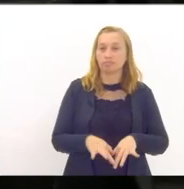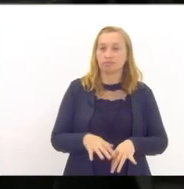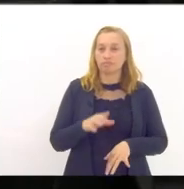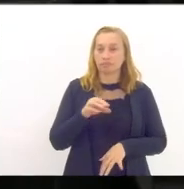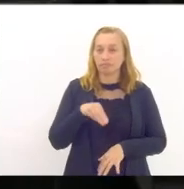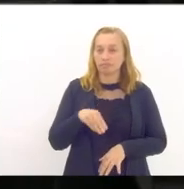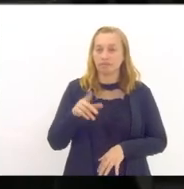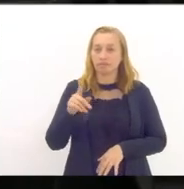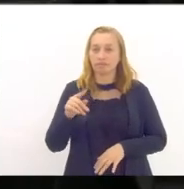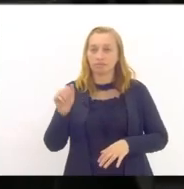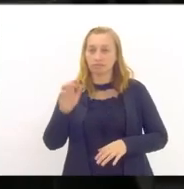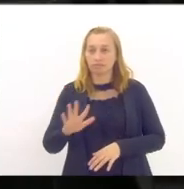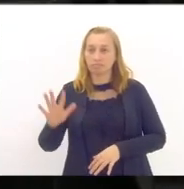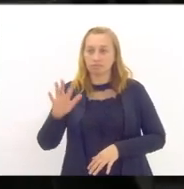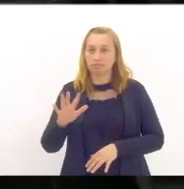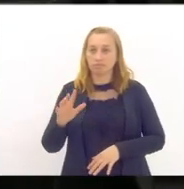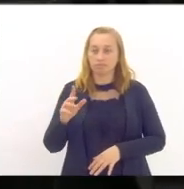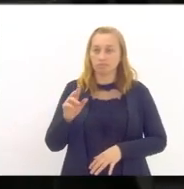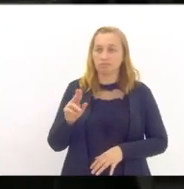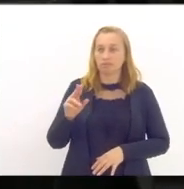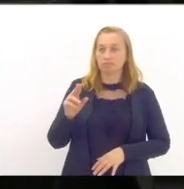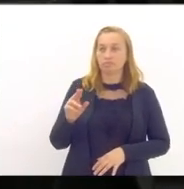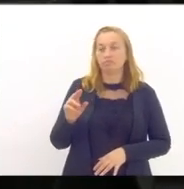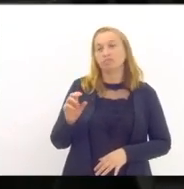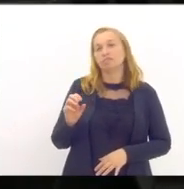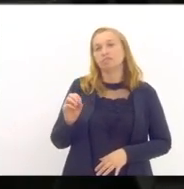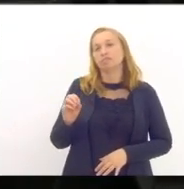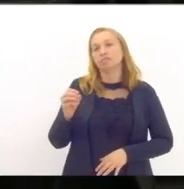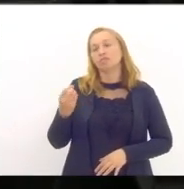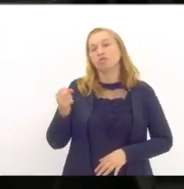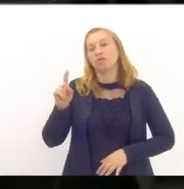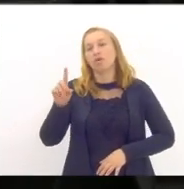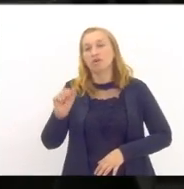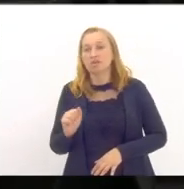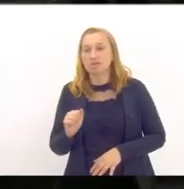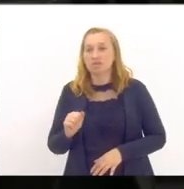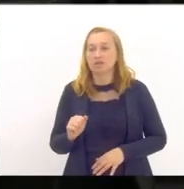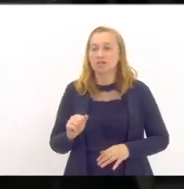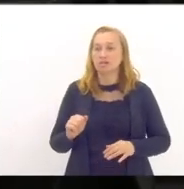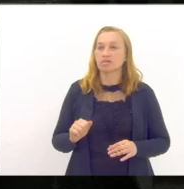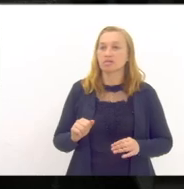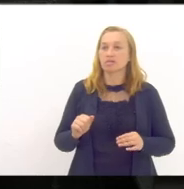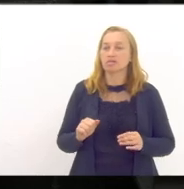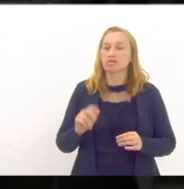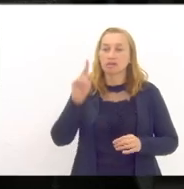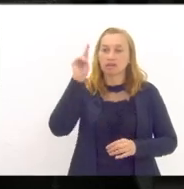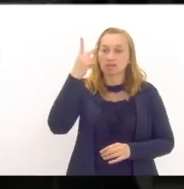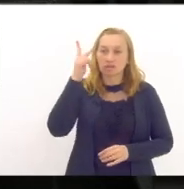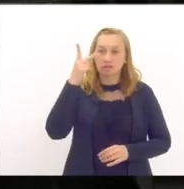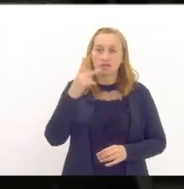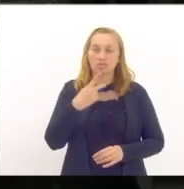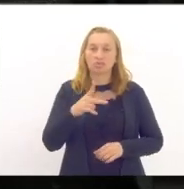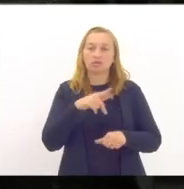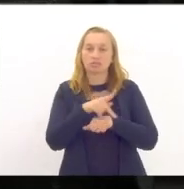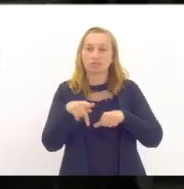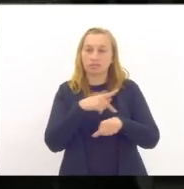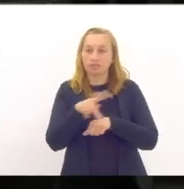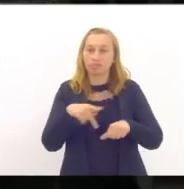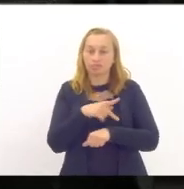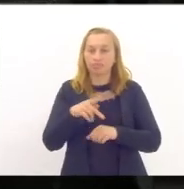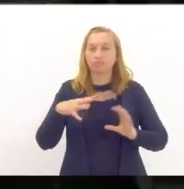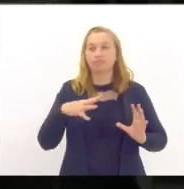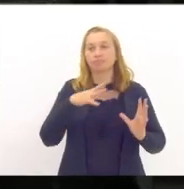Emmy Internacional, o Oscar do jornalismo, e que concorreu naquele ano com fatos que vão entrar para a história de seus países, se não